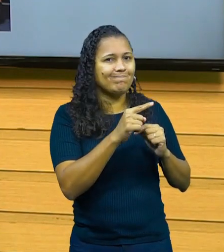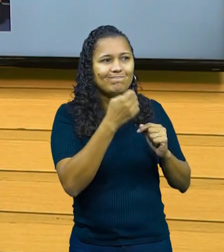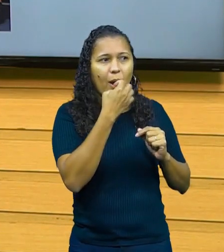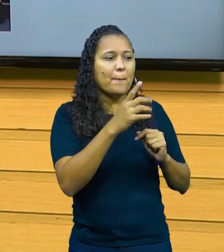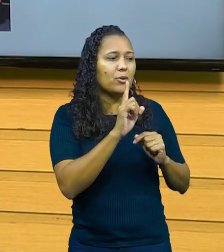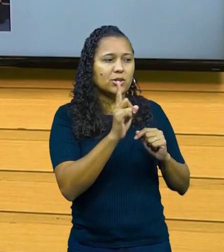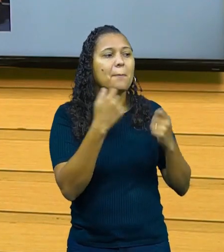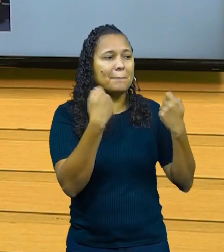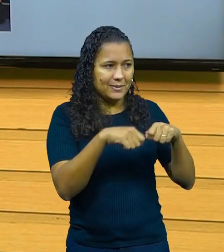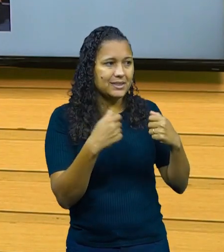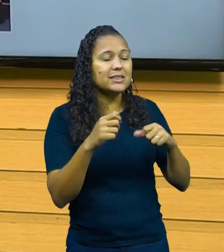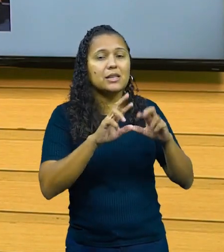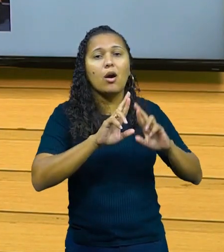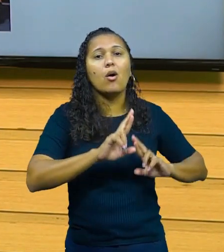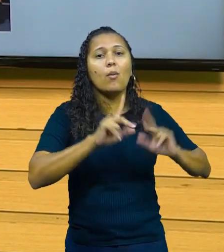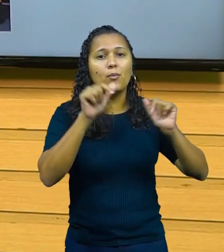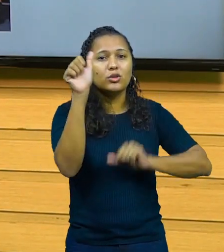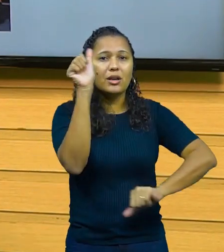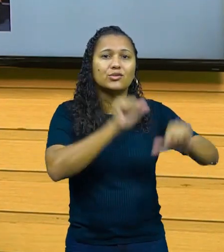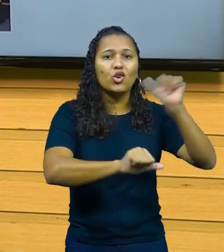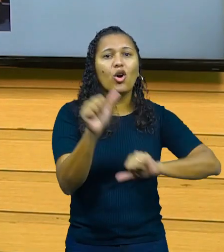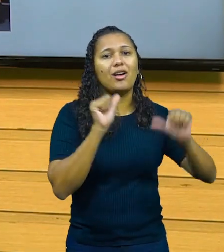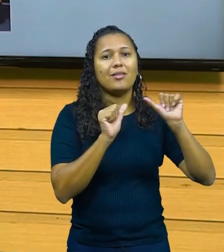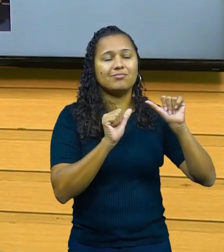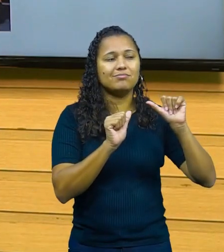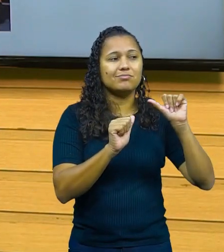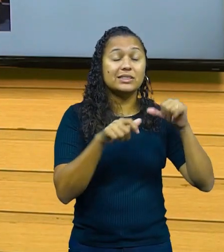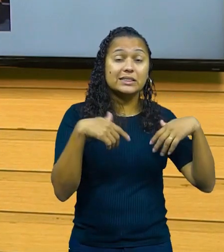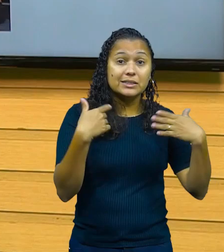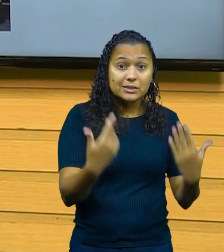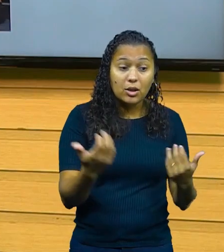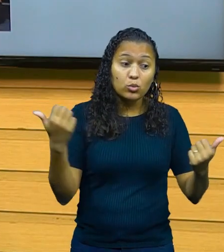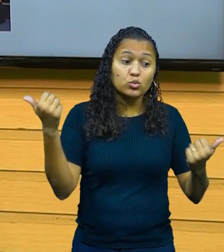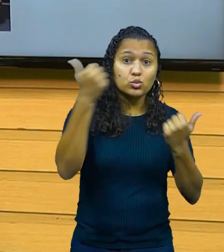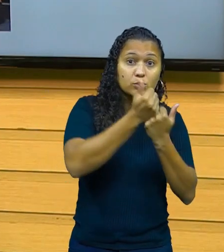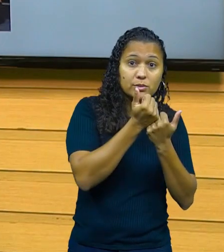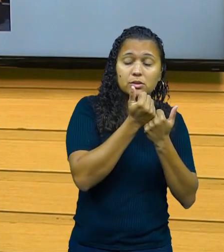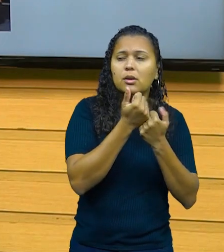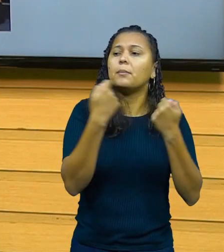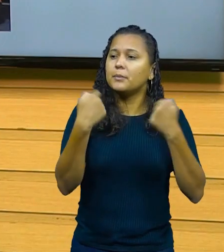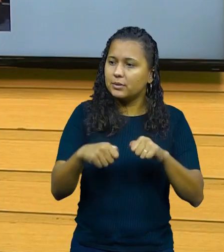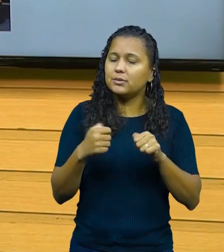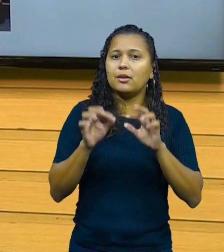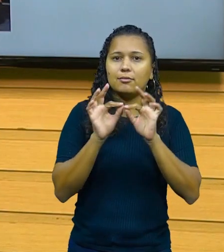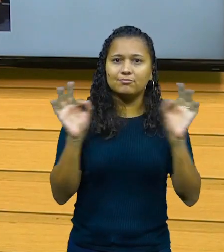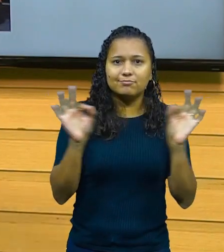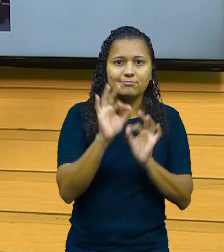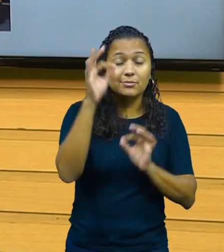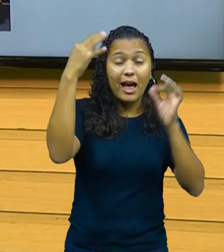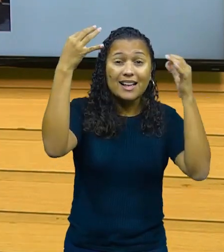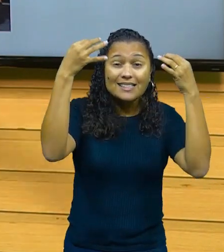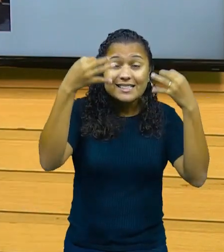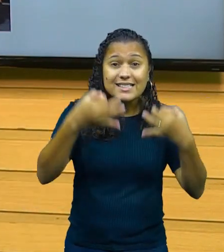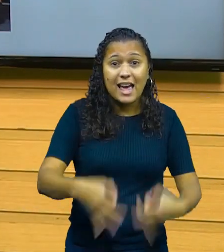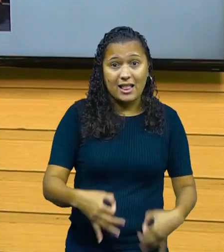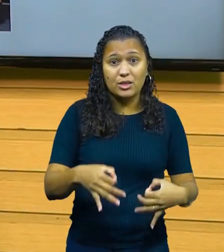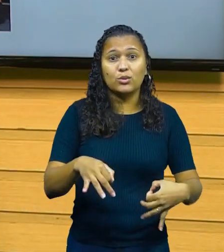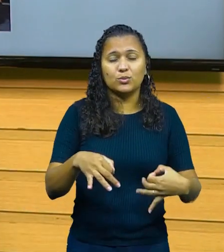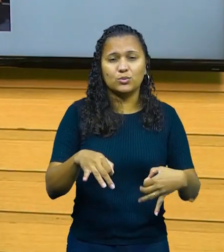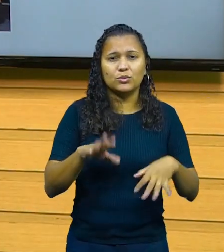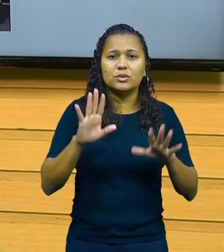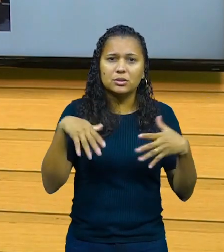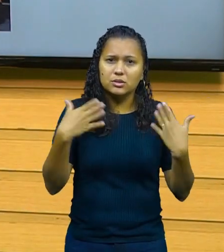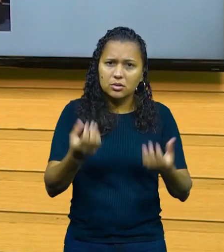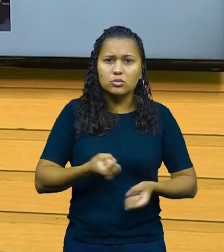elas possam ser substituídas, elas precisam o quê? Ter as mesmas dimensões. E aí a gente, como essas peças normalmente